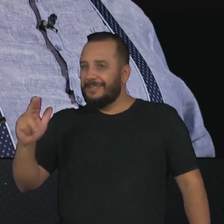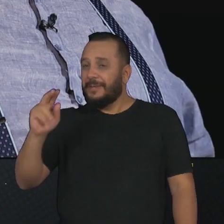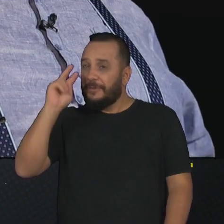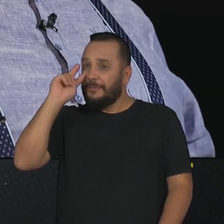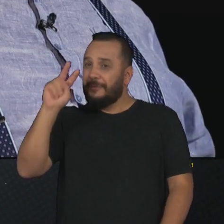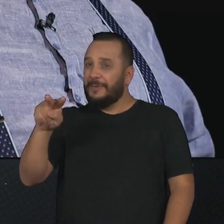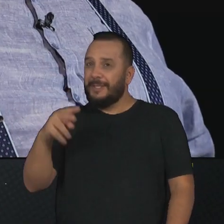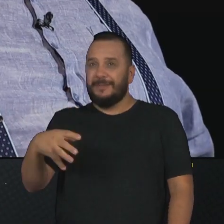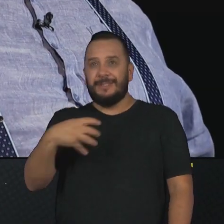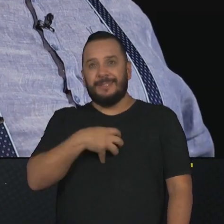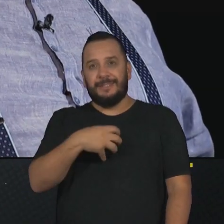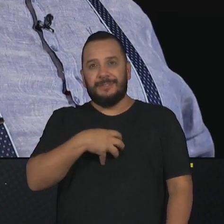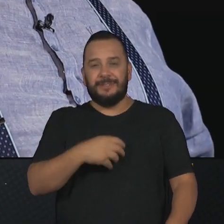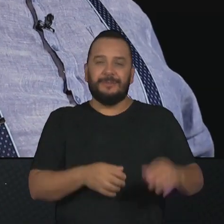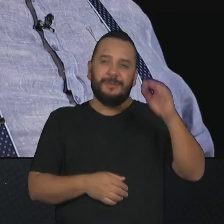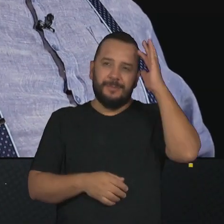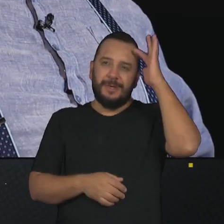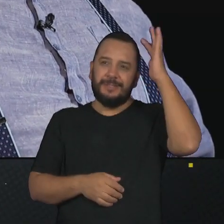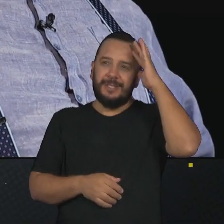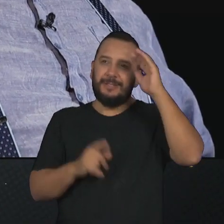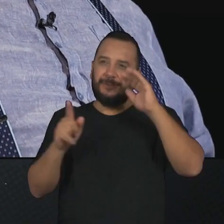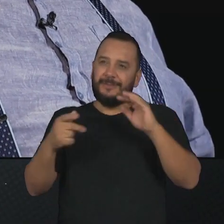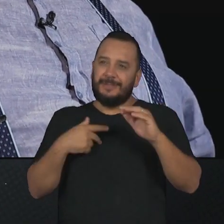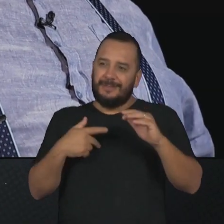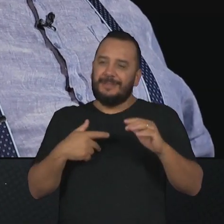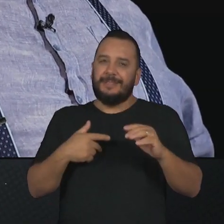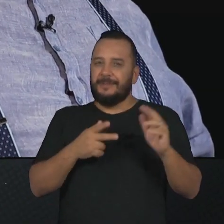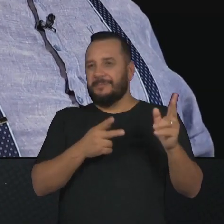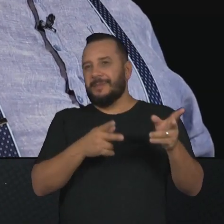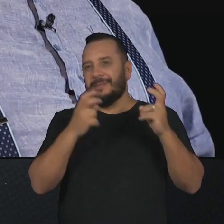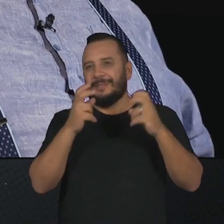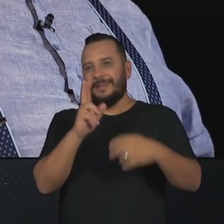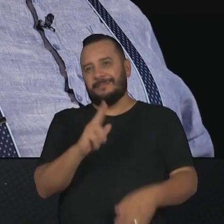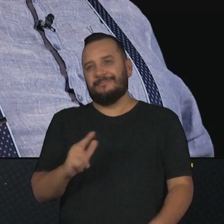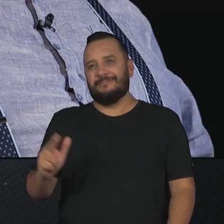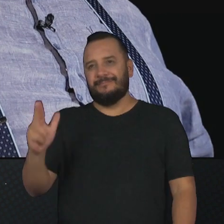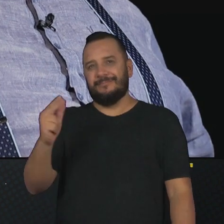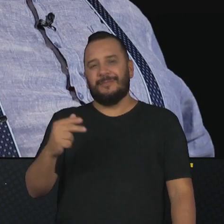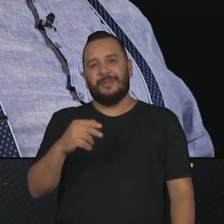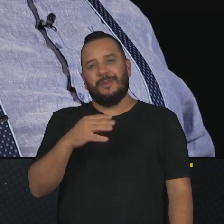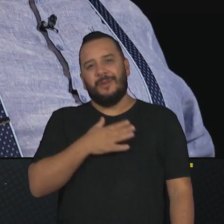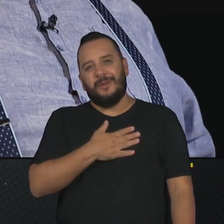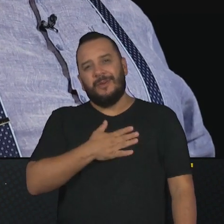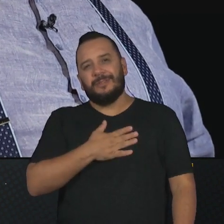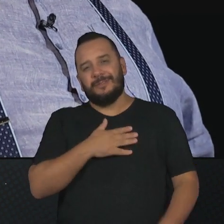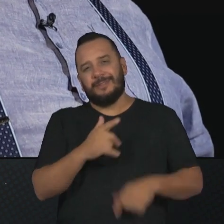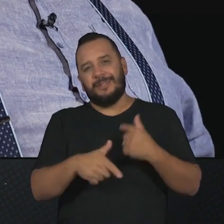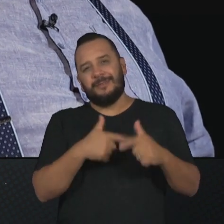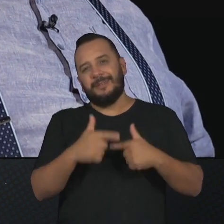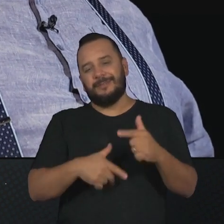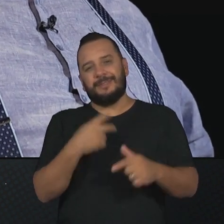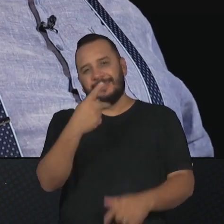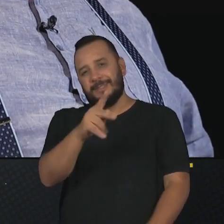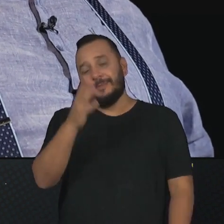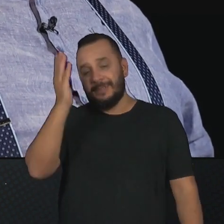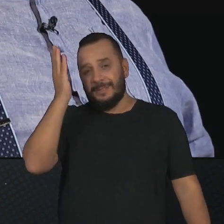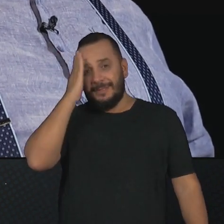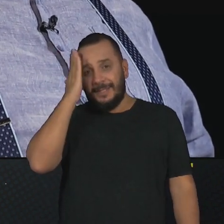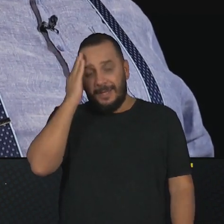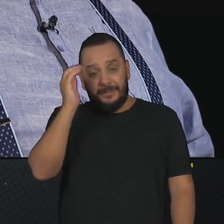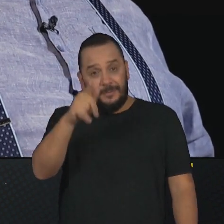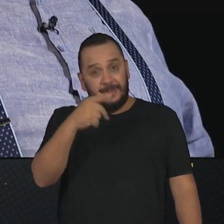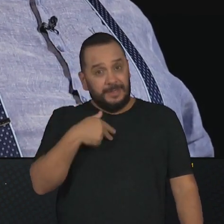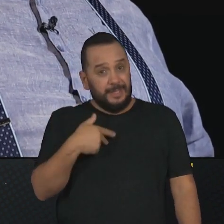sentido, imaginado, você captura. Eu gosto muito do que você faz. E você sabe a melhor coisa que